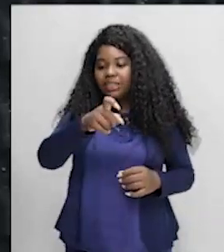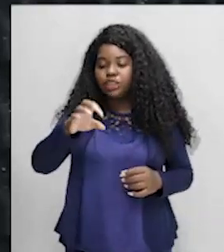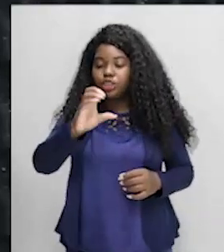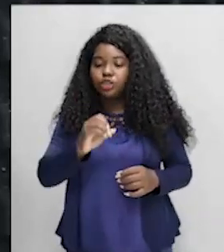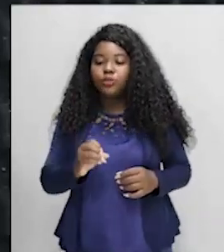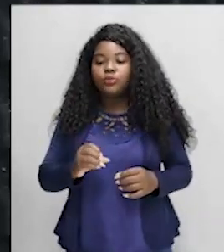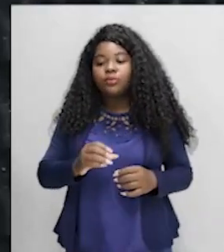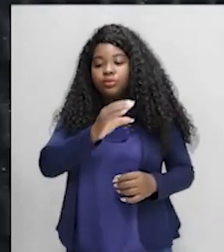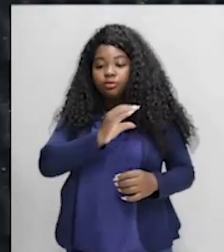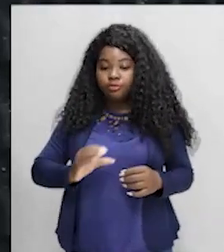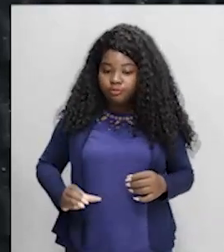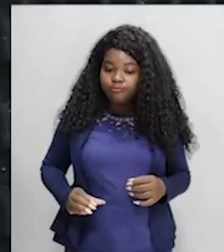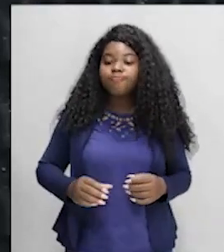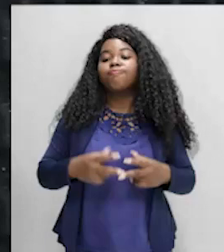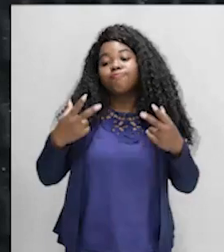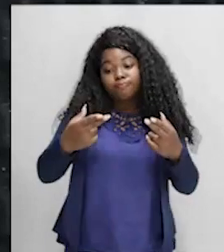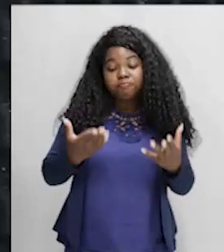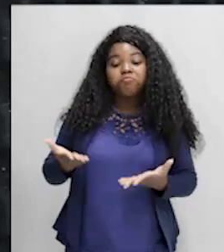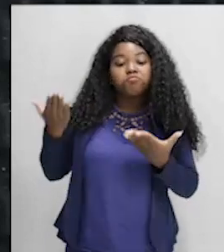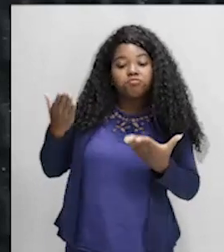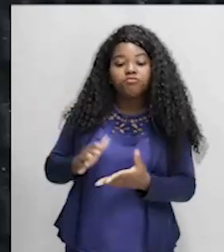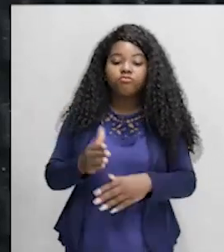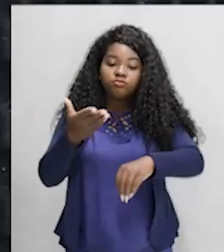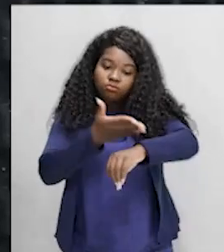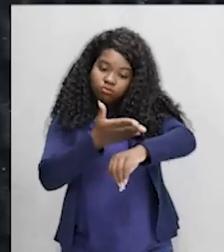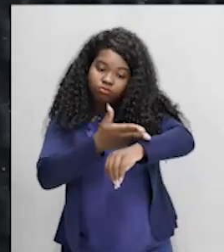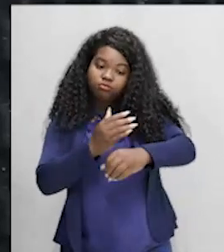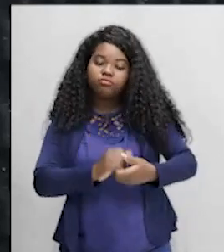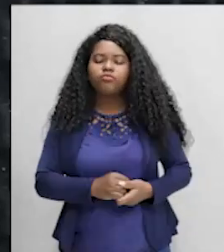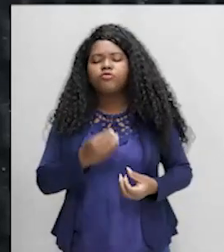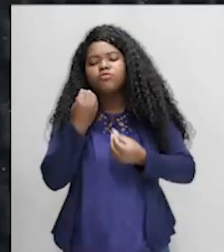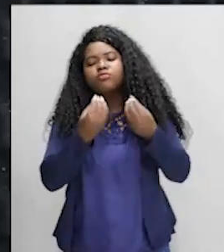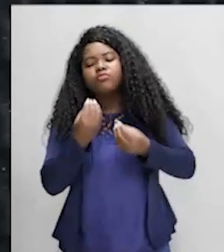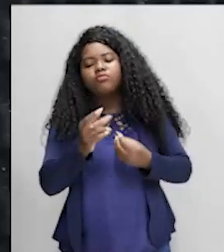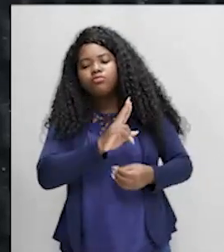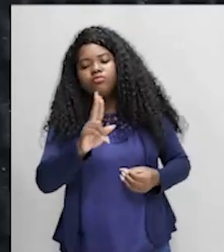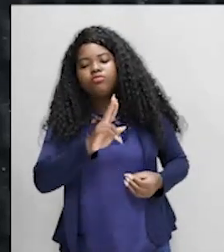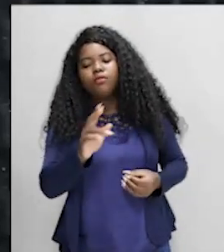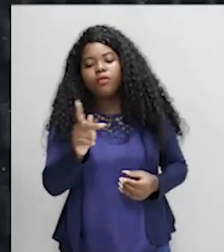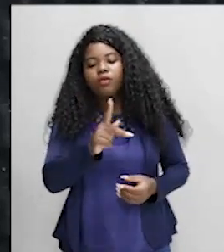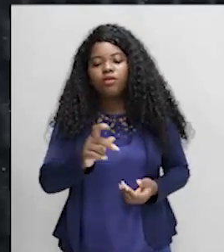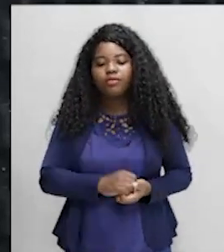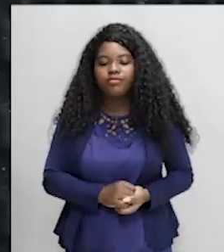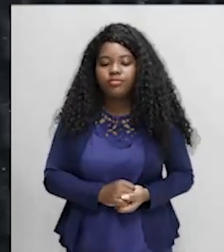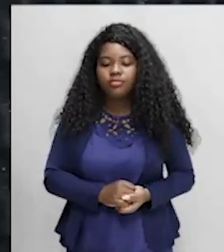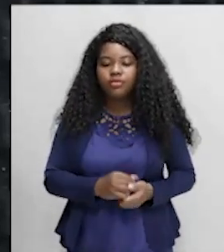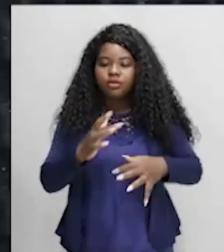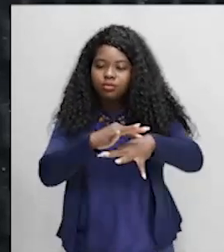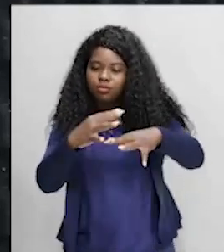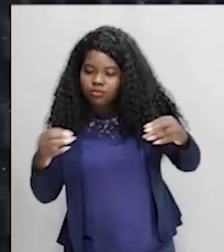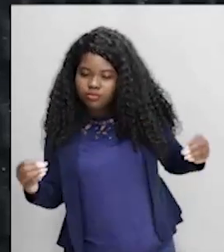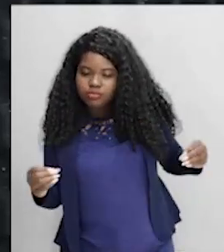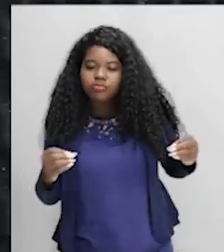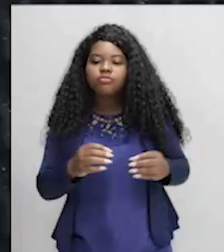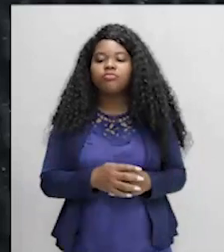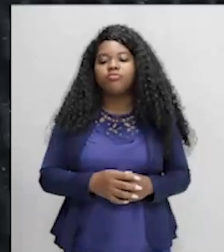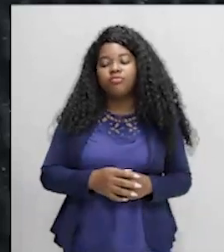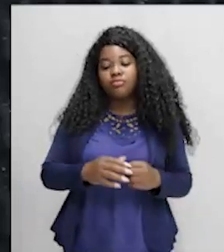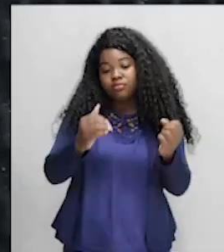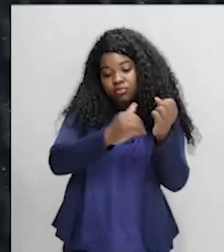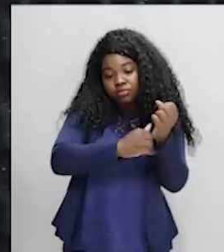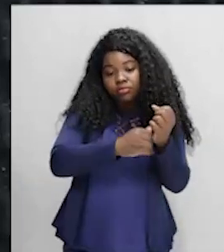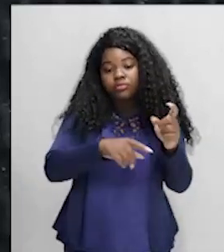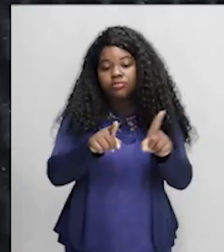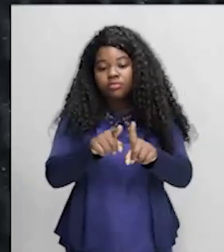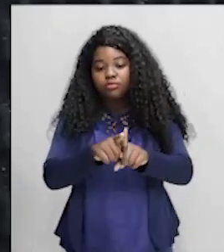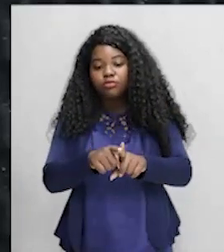onde? Da Idade Média. Né? Professor, como são chamadas essas apresentações? Mistérios, milagres, moralidades e as procissões,